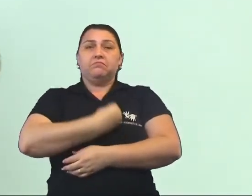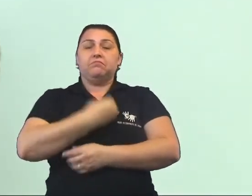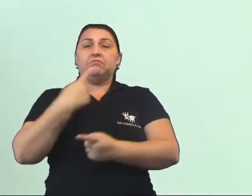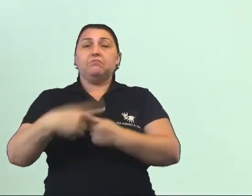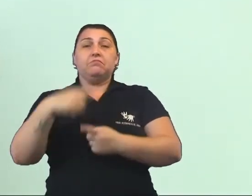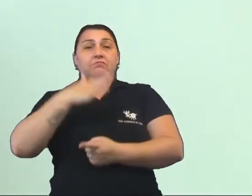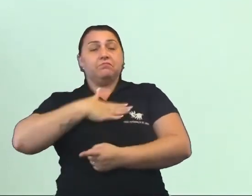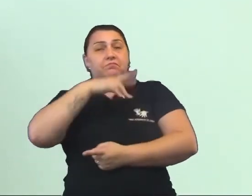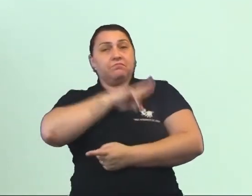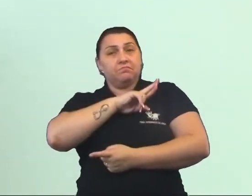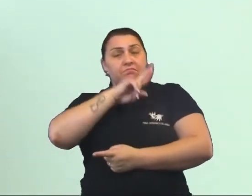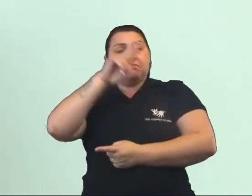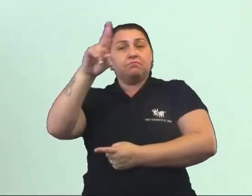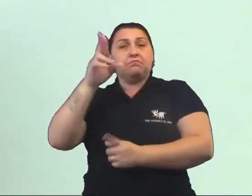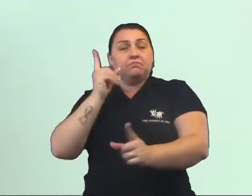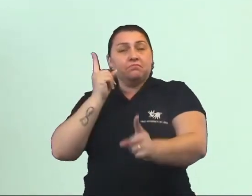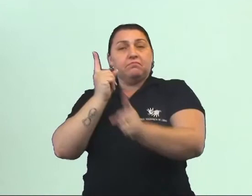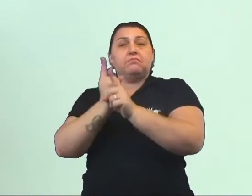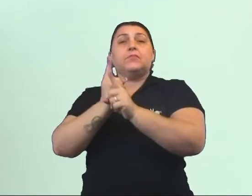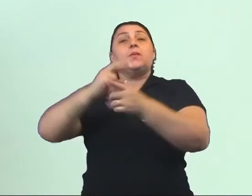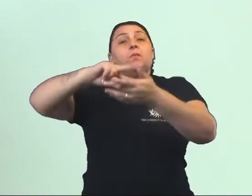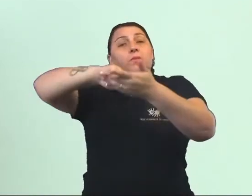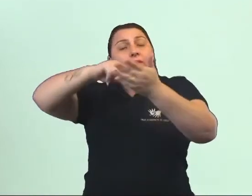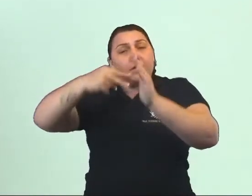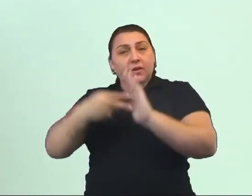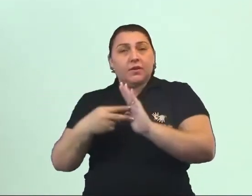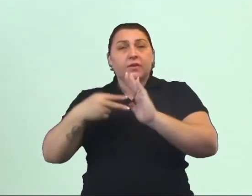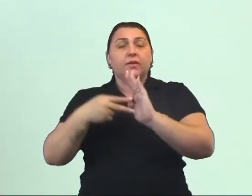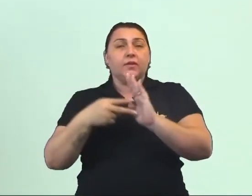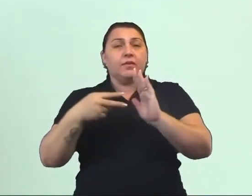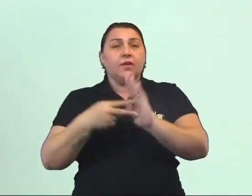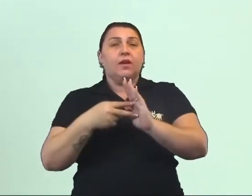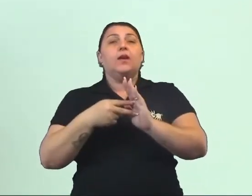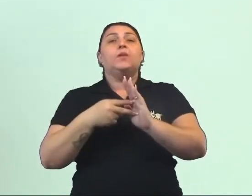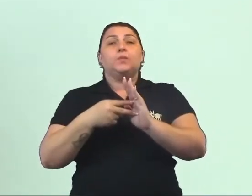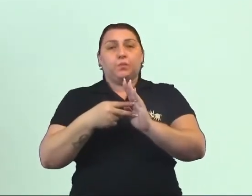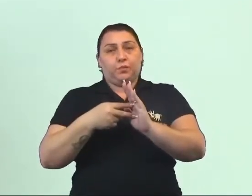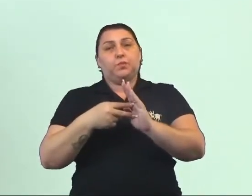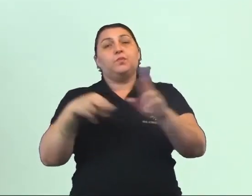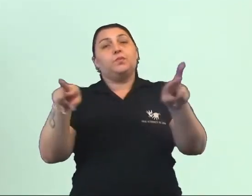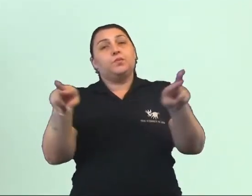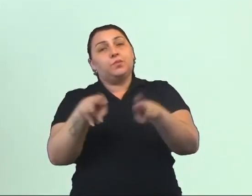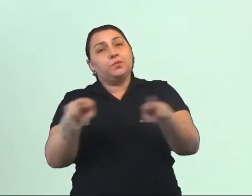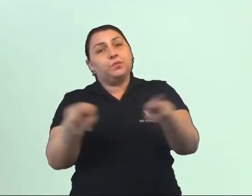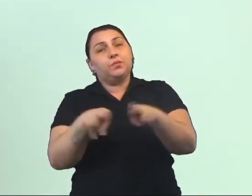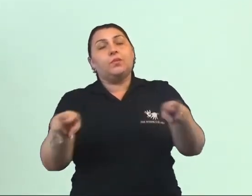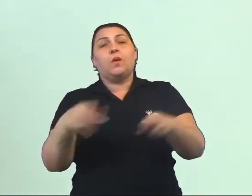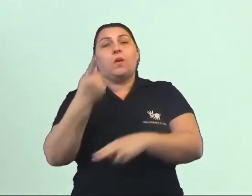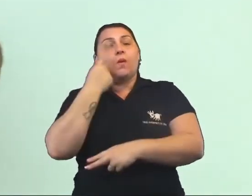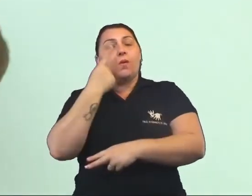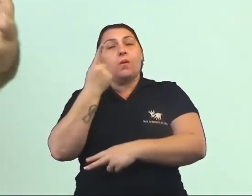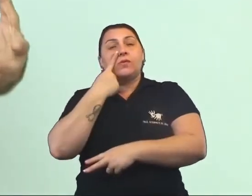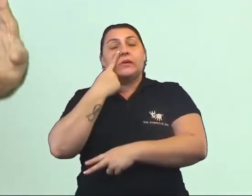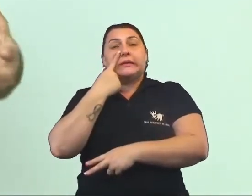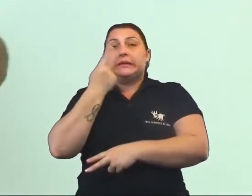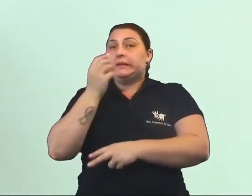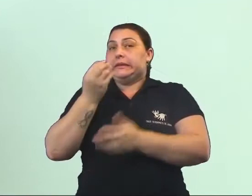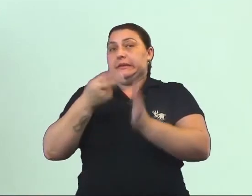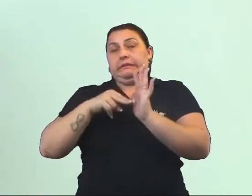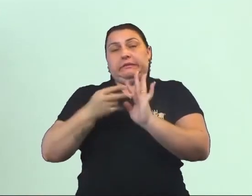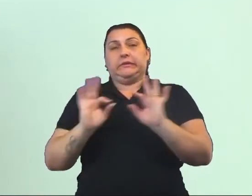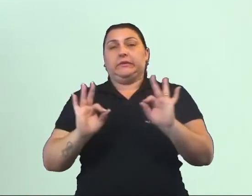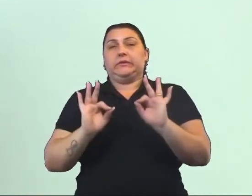minha religião vai de encontro ao significado daquele ritual. Olha, isso não quer dizer que eu estou